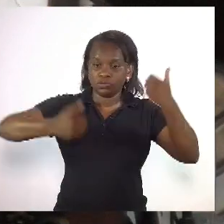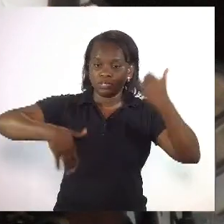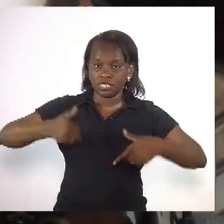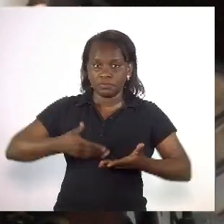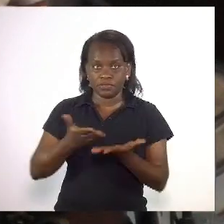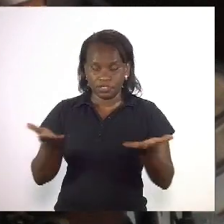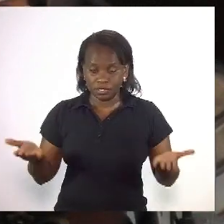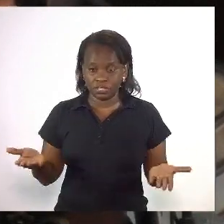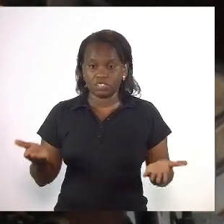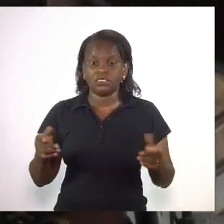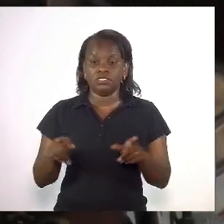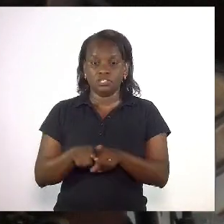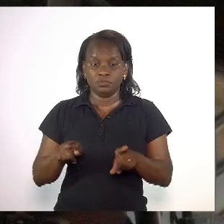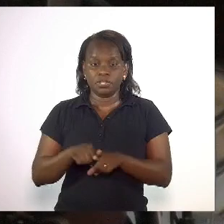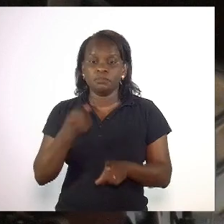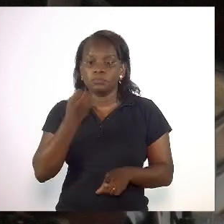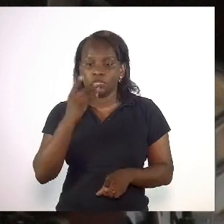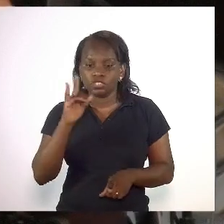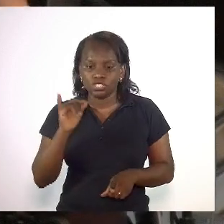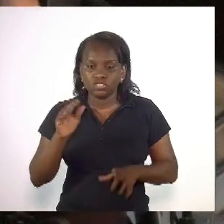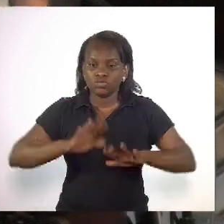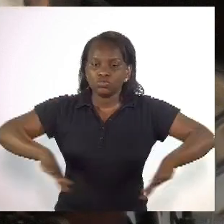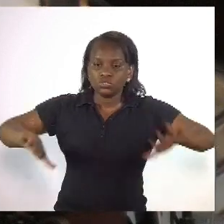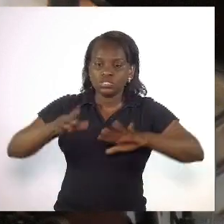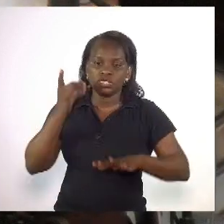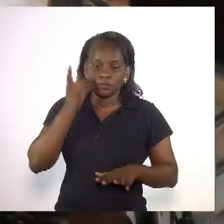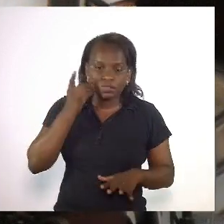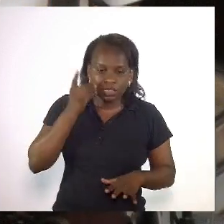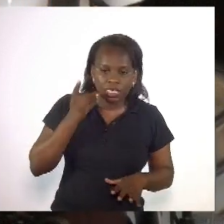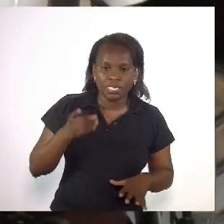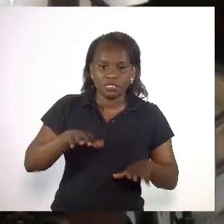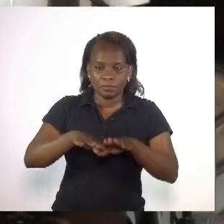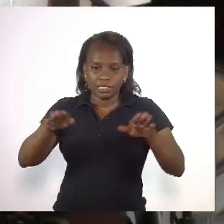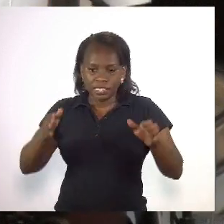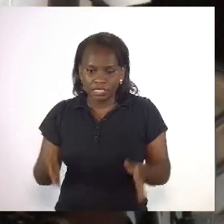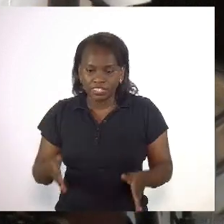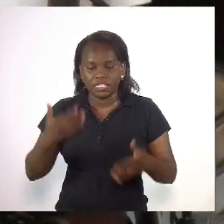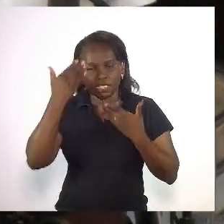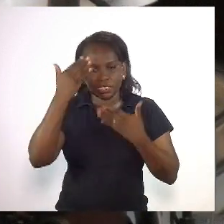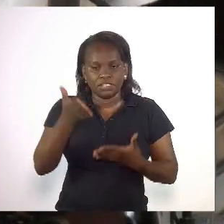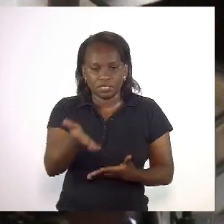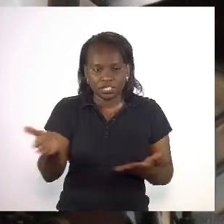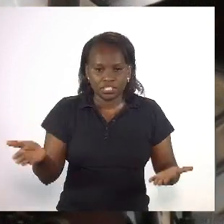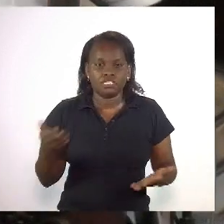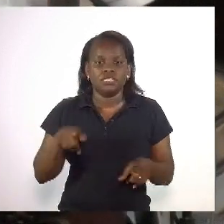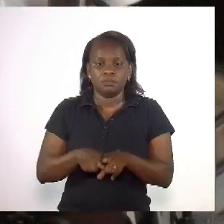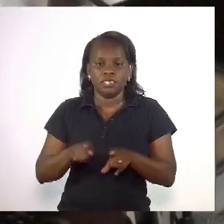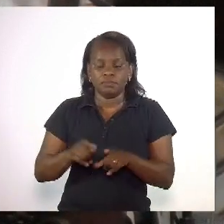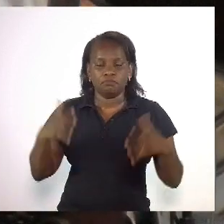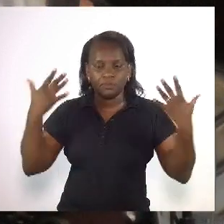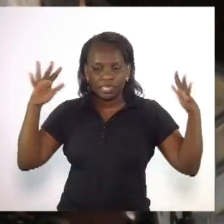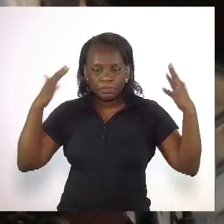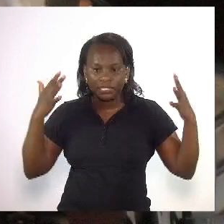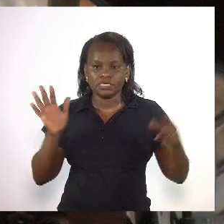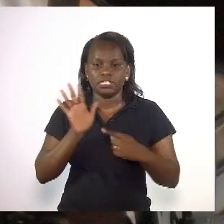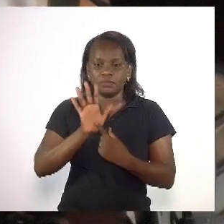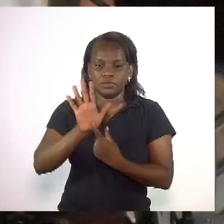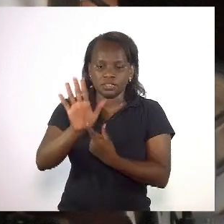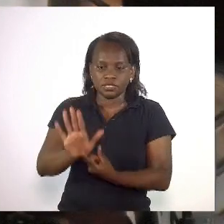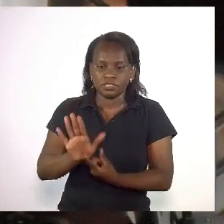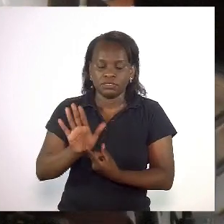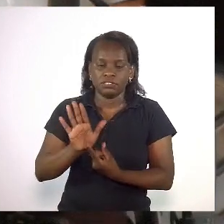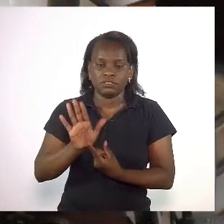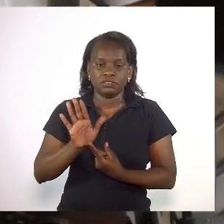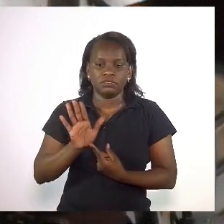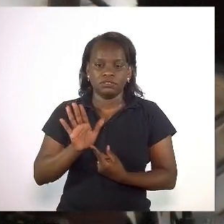vocês, dar bom dia a todos os deputados, a toda a mesa, agradecer ao senhor, parabenizar a apresentação